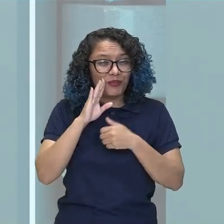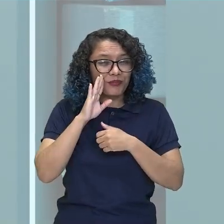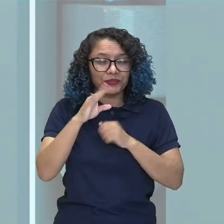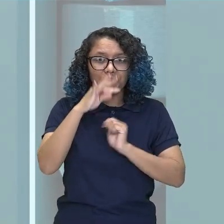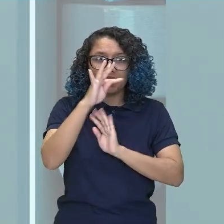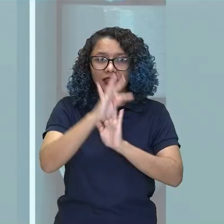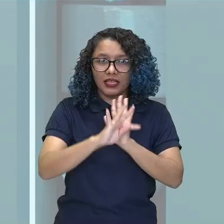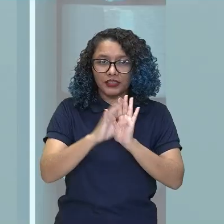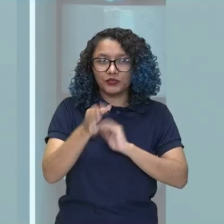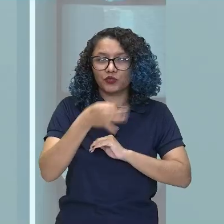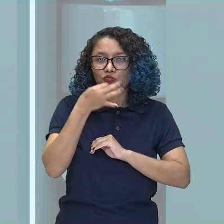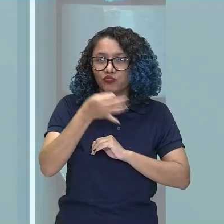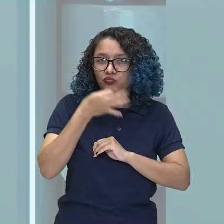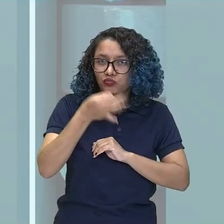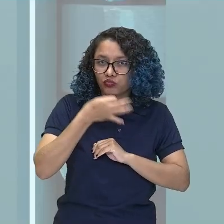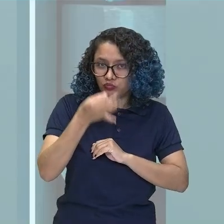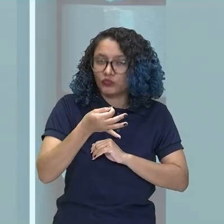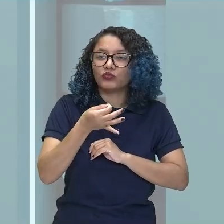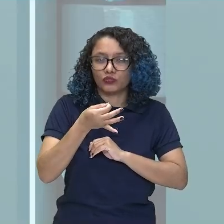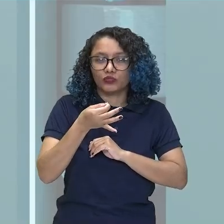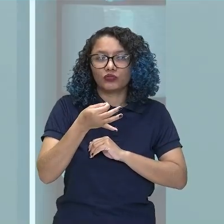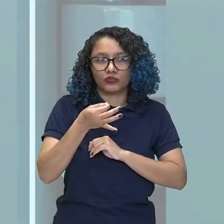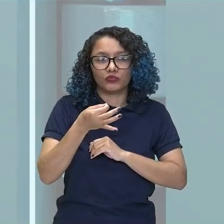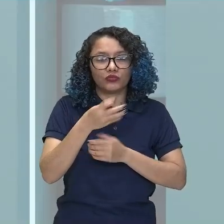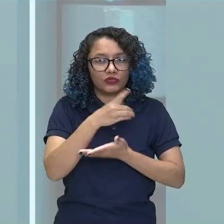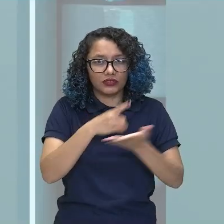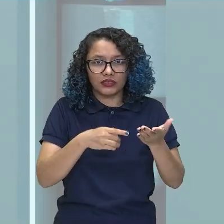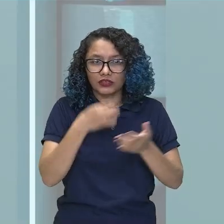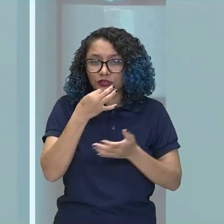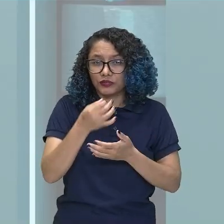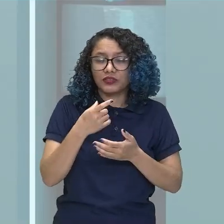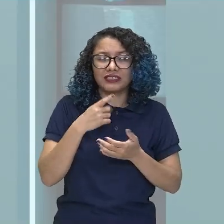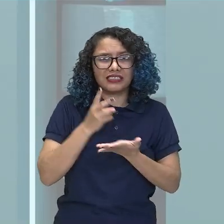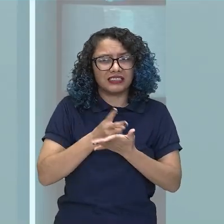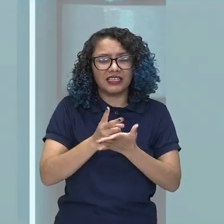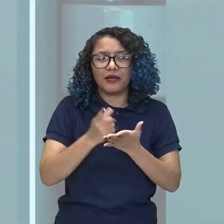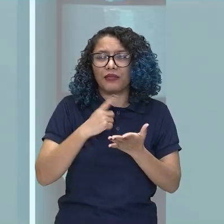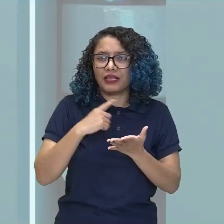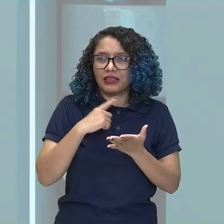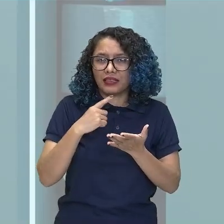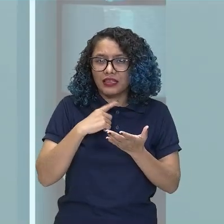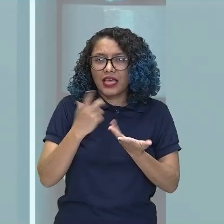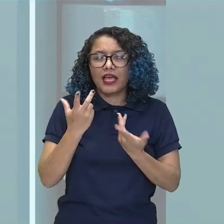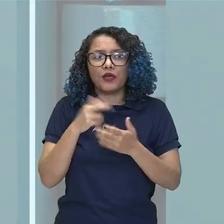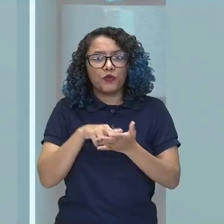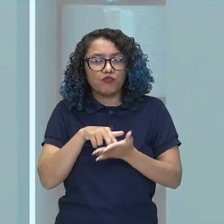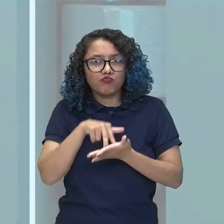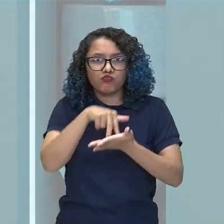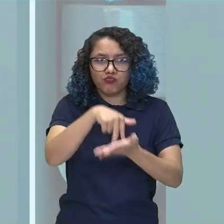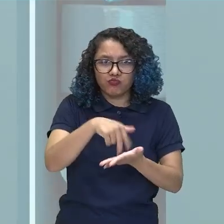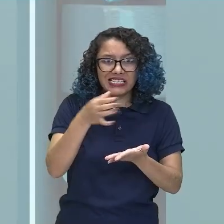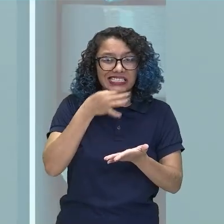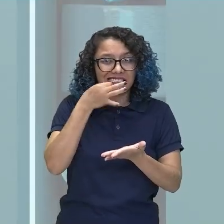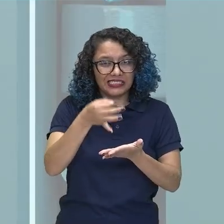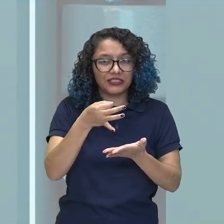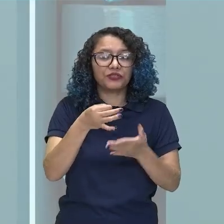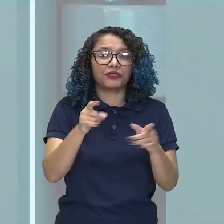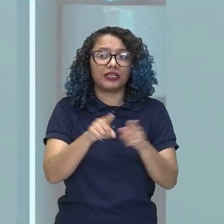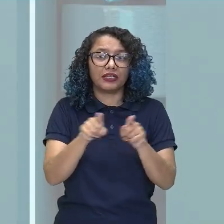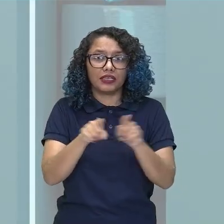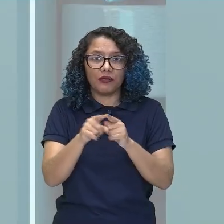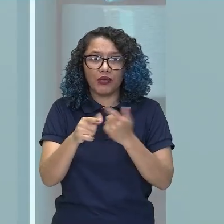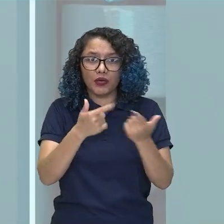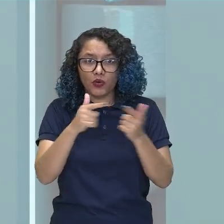textos argumentativos, aqueles textos dissertativos que sempre vão trazer um posicionamento crítico e argumentos